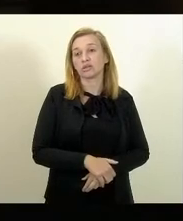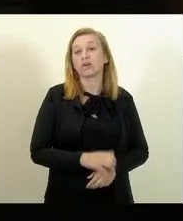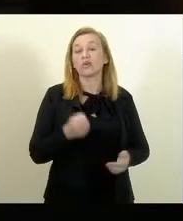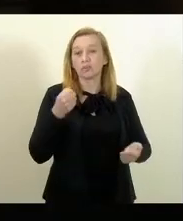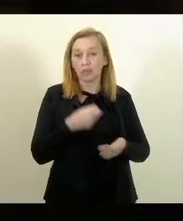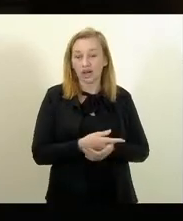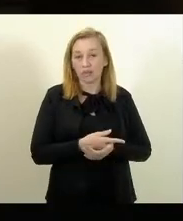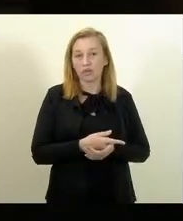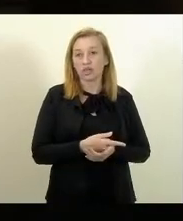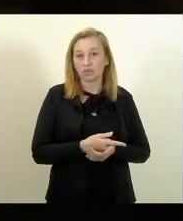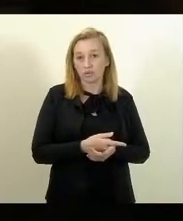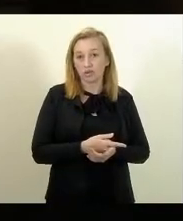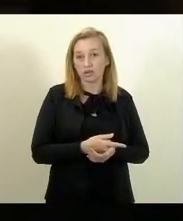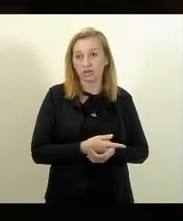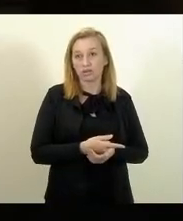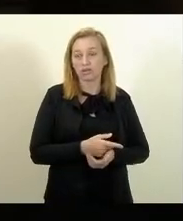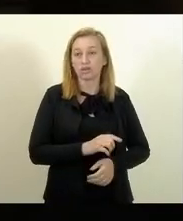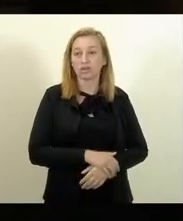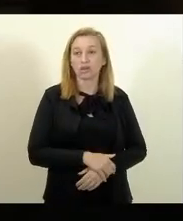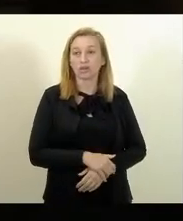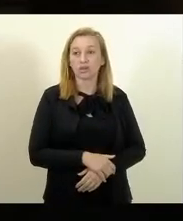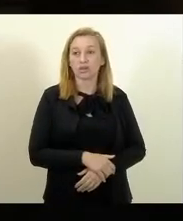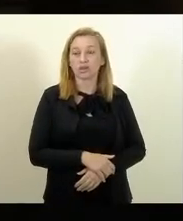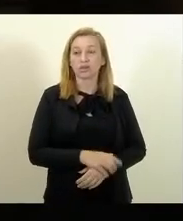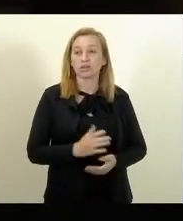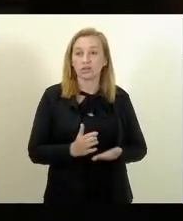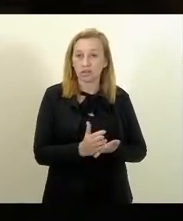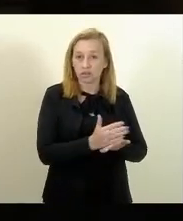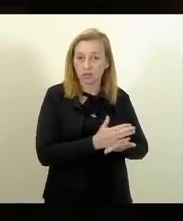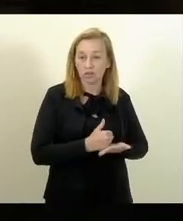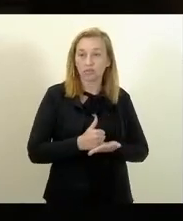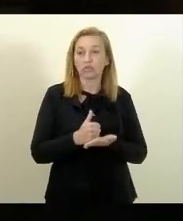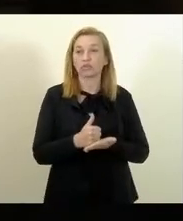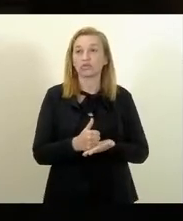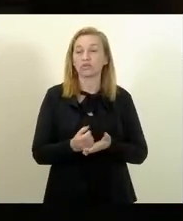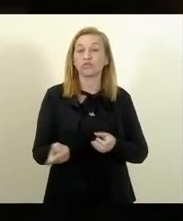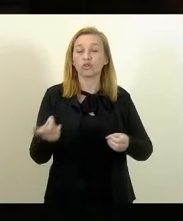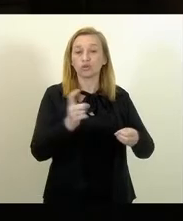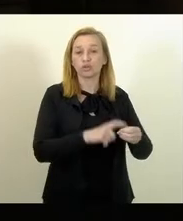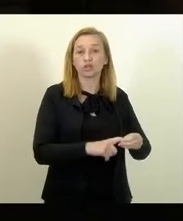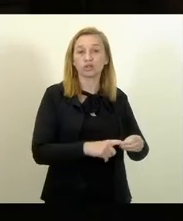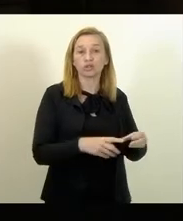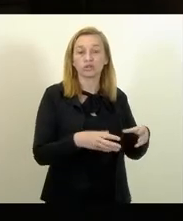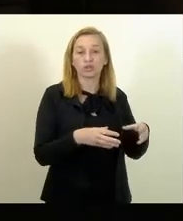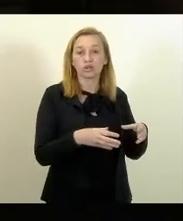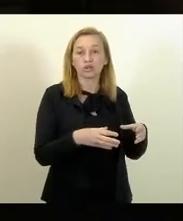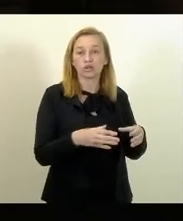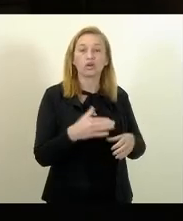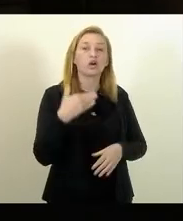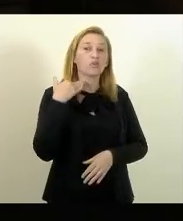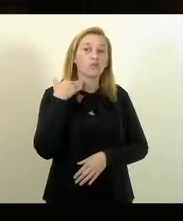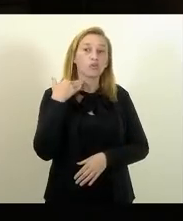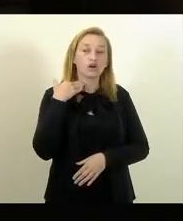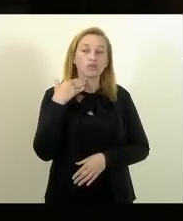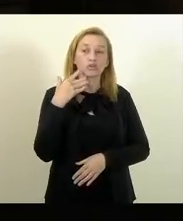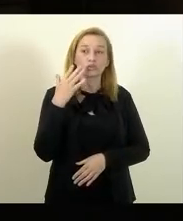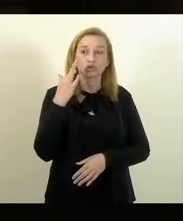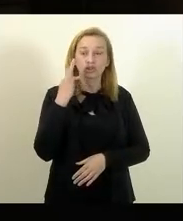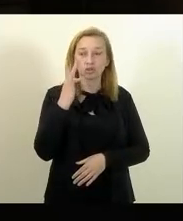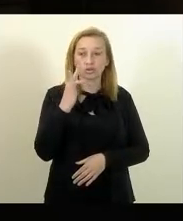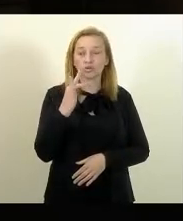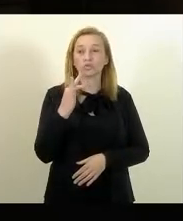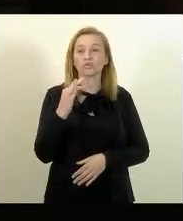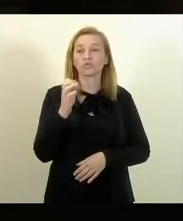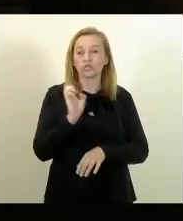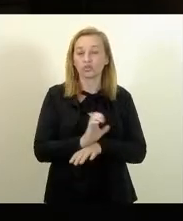de tributos, terminava retornando aos cofres do Tesouro do Estado mais do